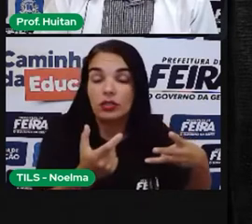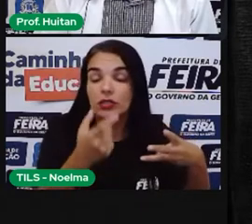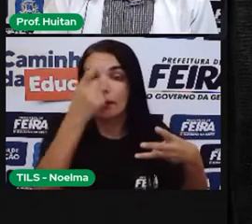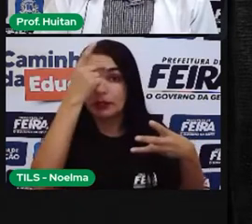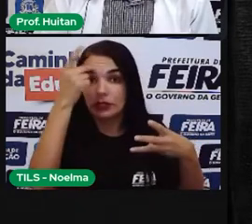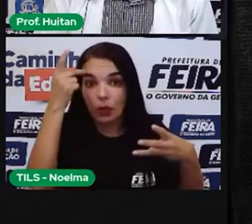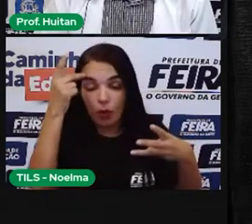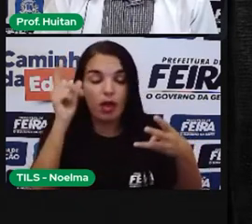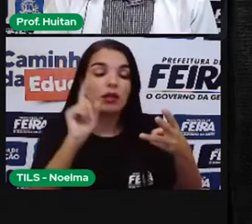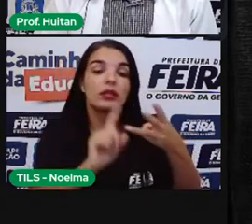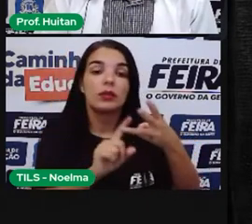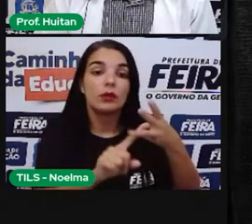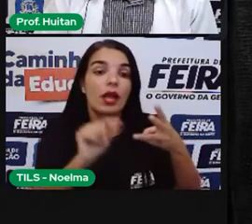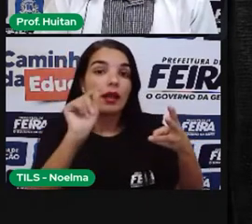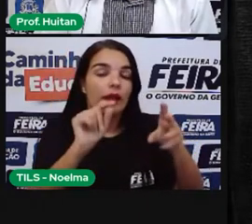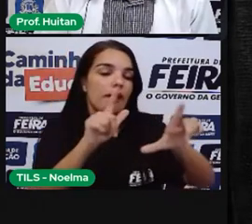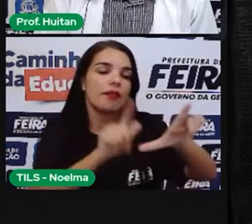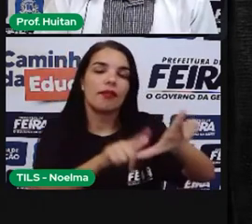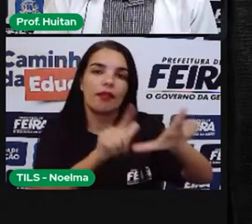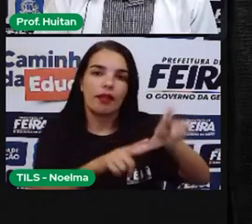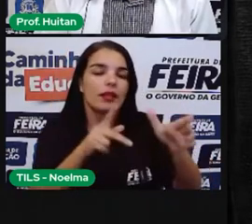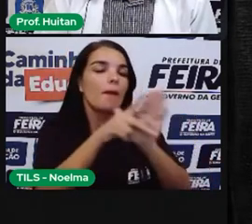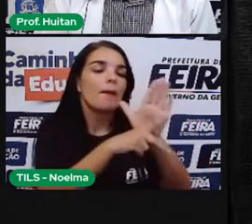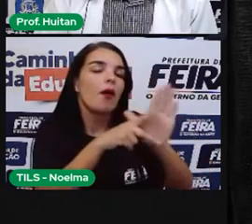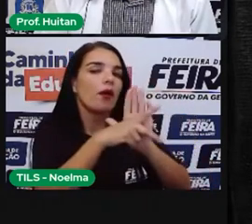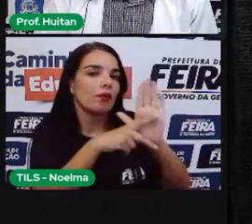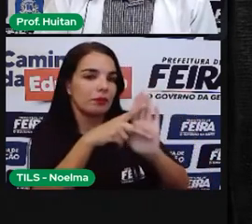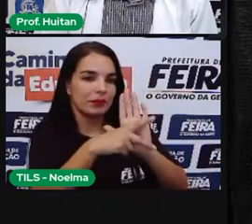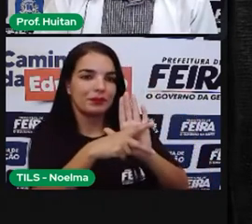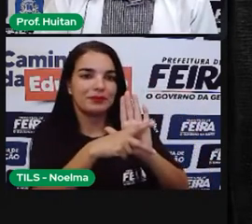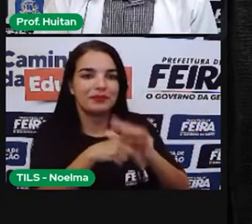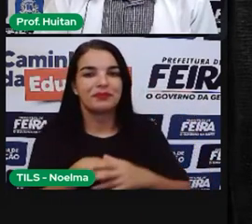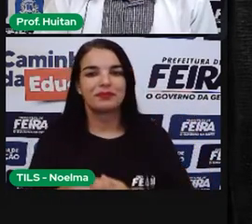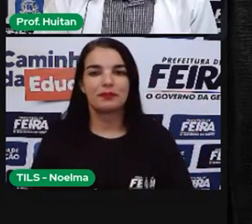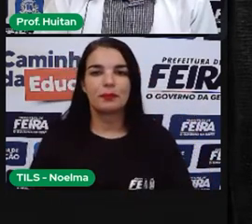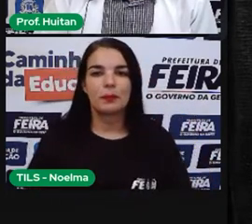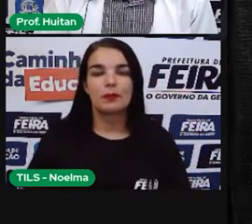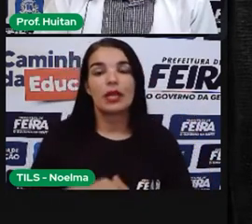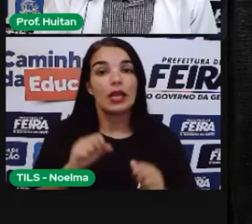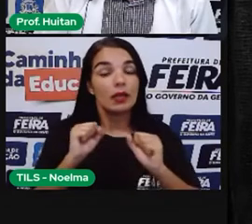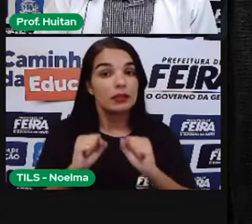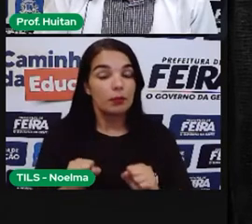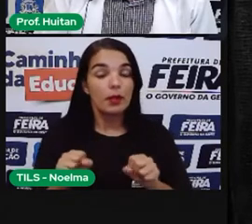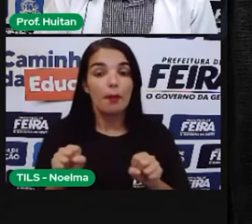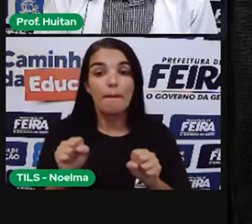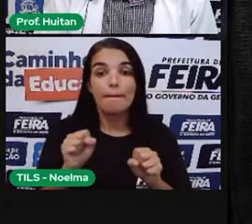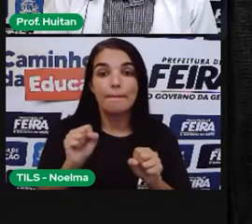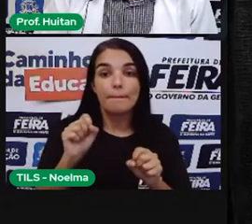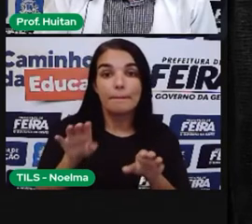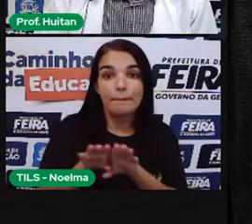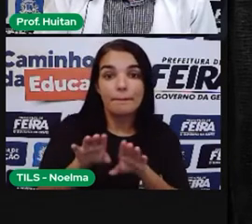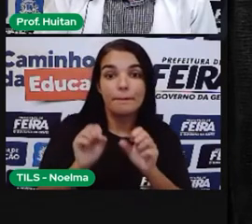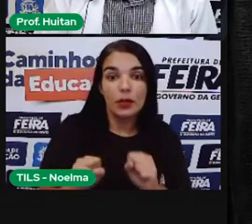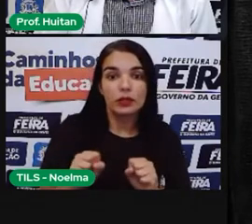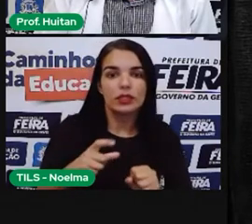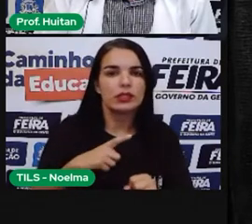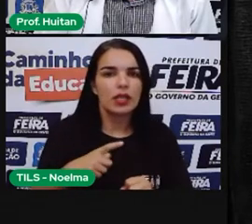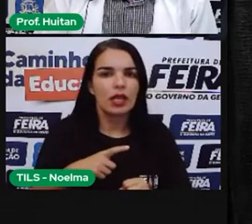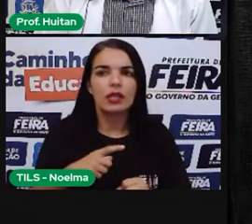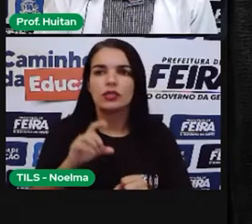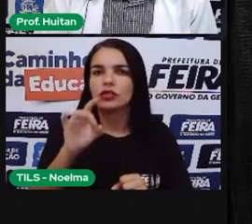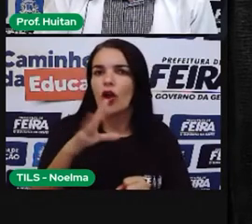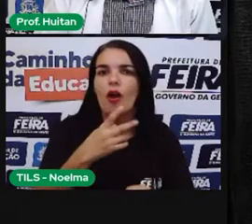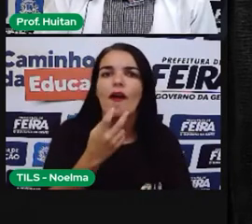A melodia da música, como eu já falei, pode ser executada por um instrumento. E uma canção, ela também pode ser executada sem nenhum